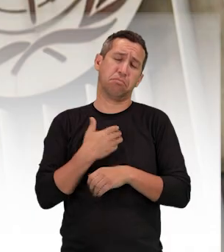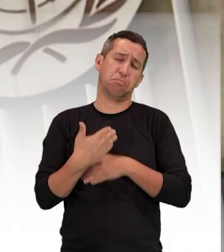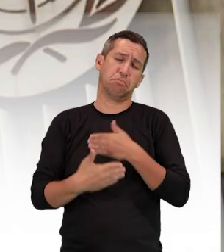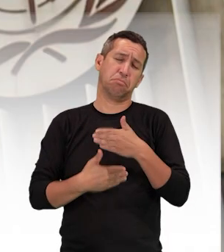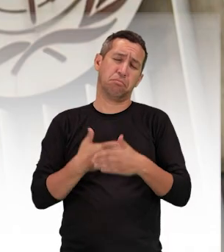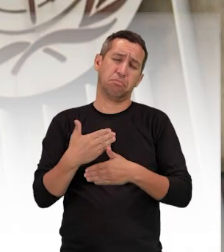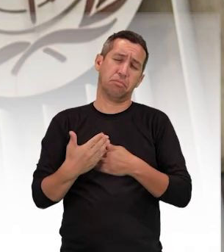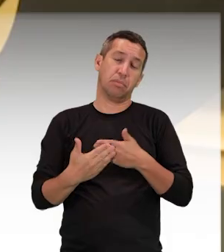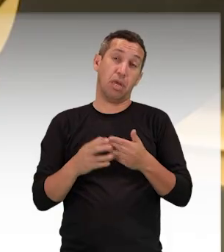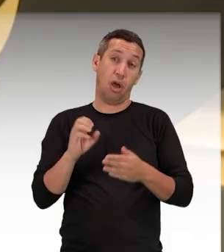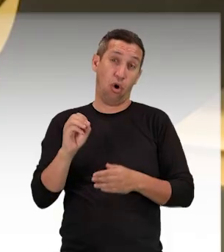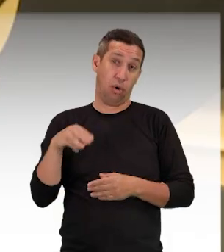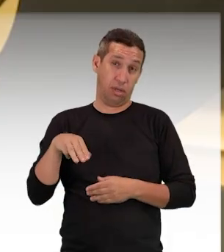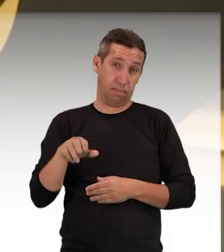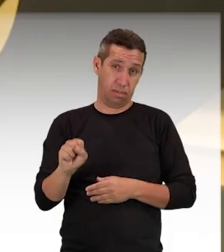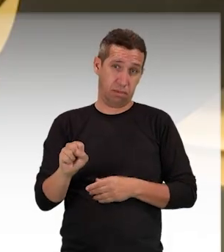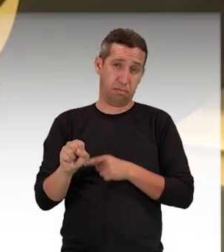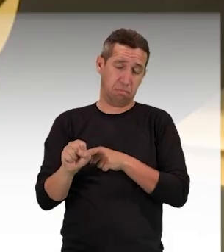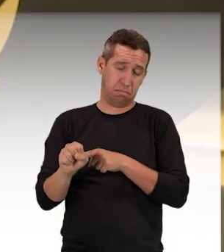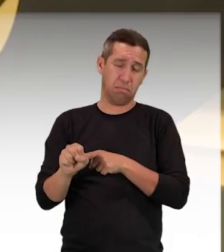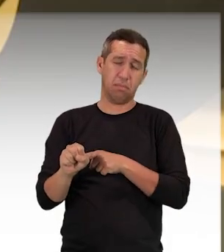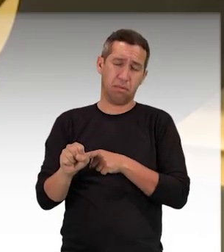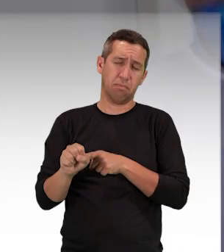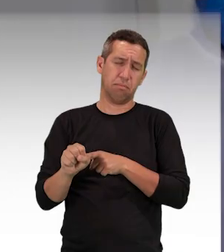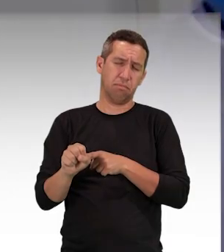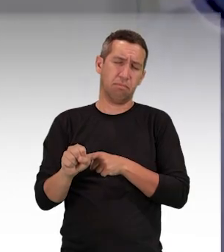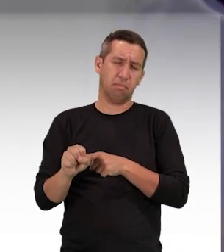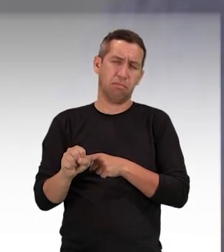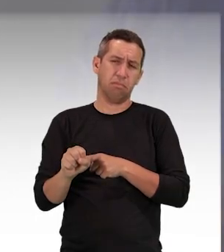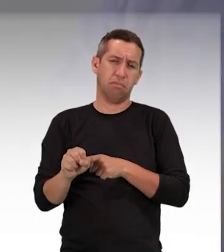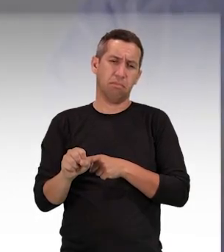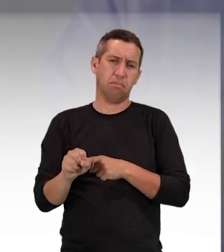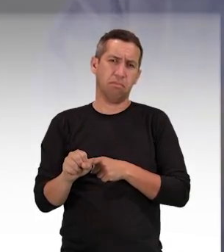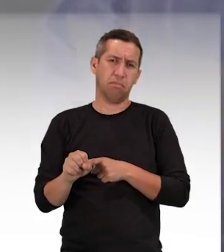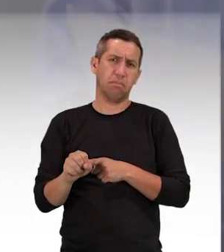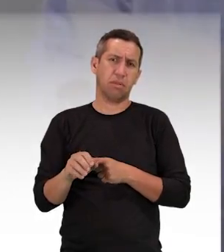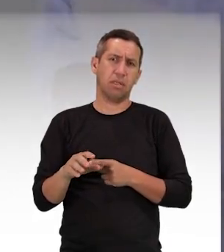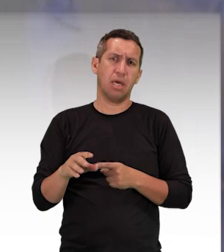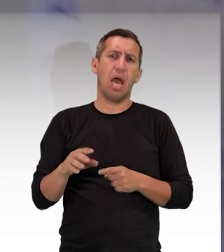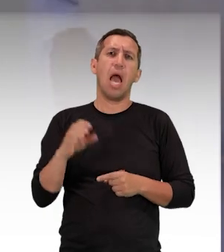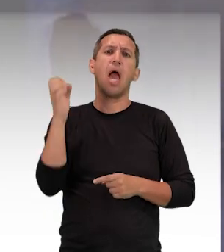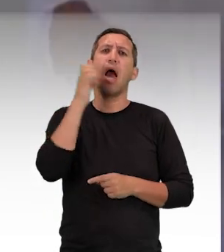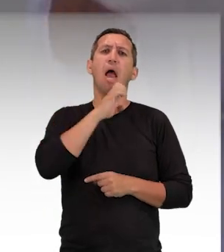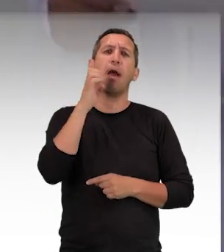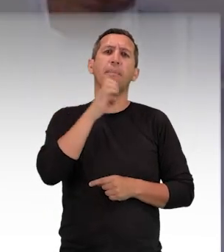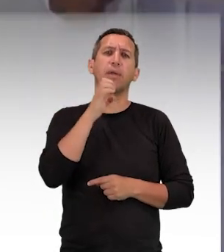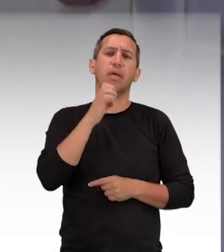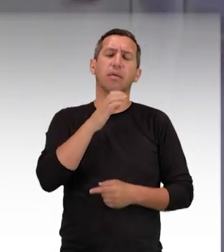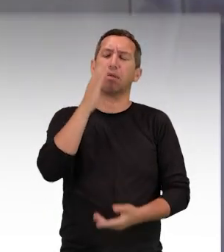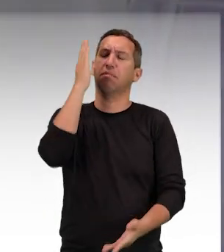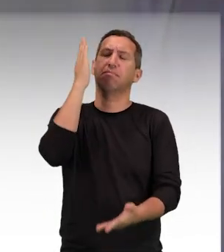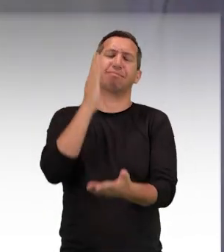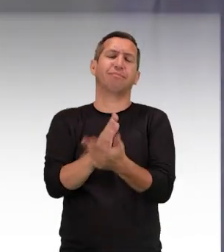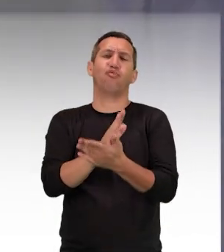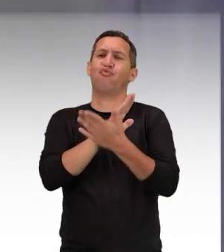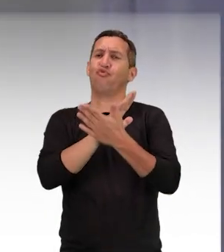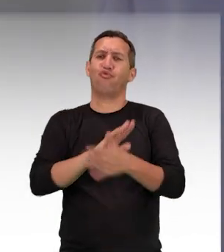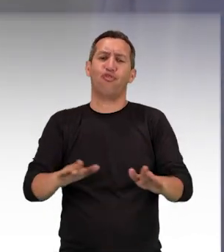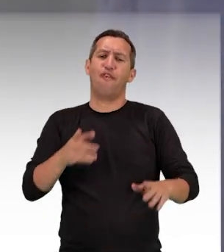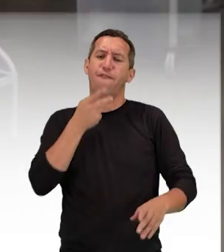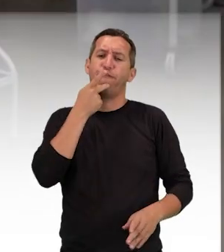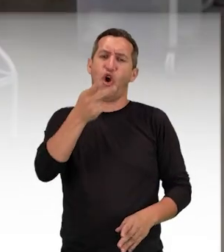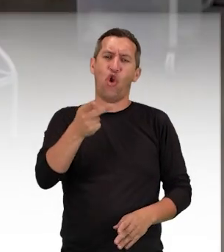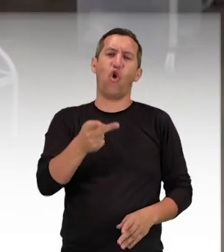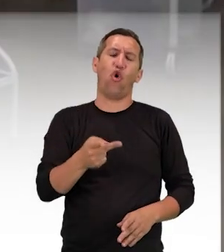Passados 3 anos, finalmente a Organização Mundial de Saúde decretou o fim da emergência de saúde pública para a Covid-19.